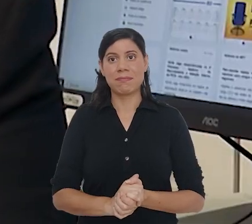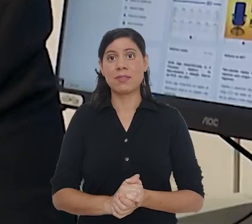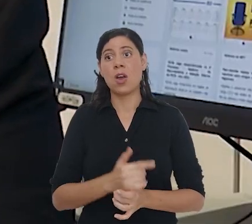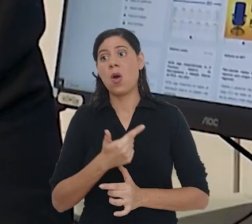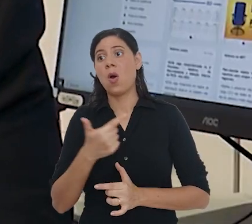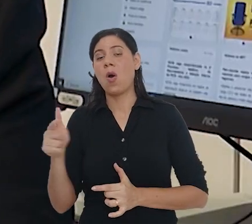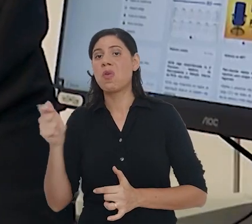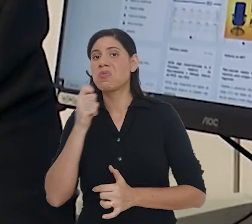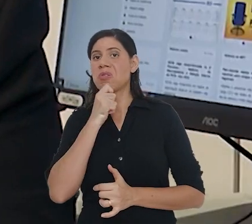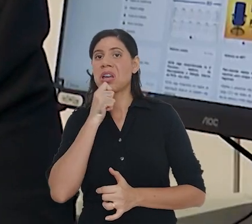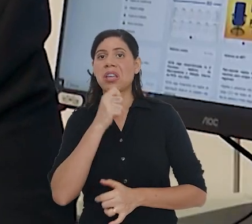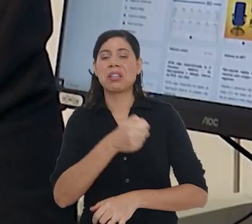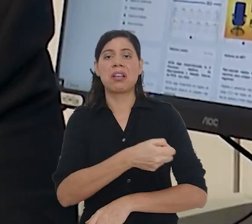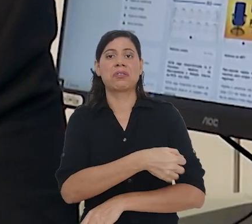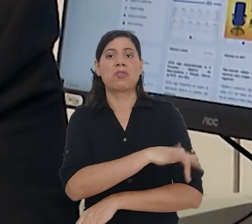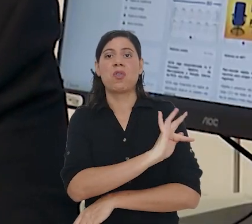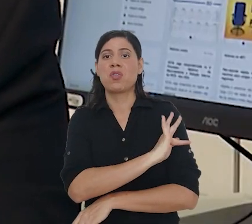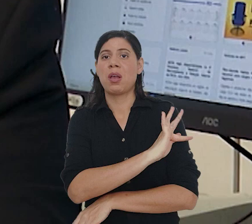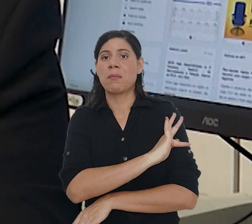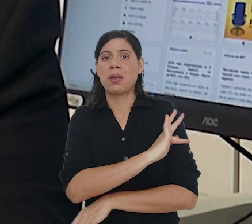tantos não completaram o ensino fundamental.